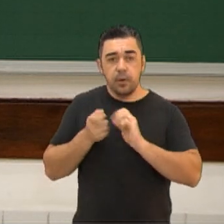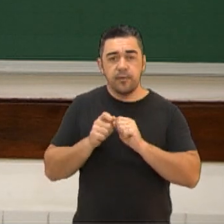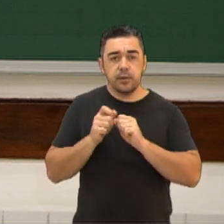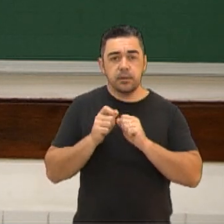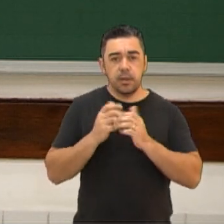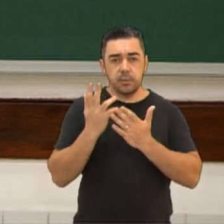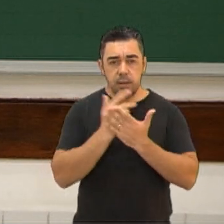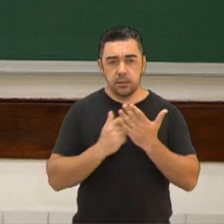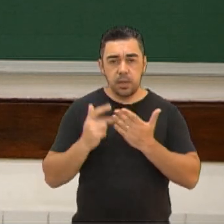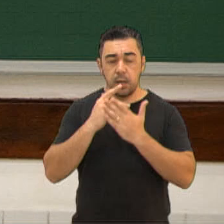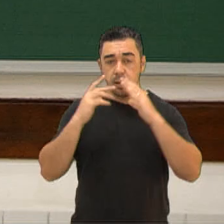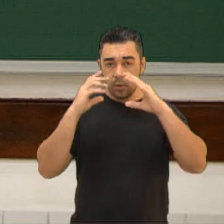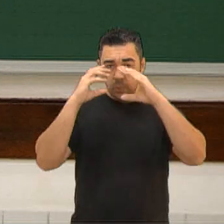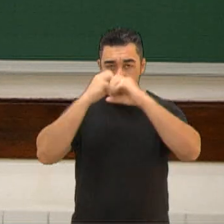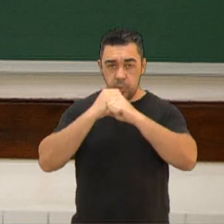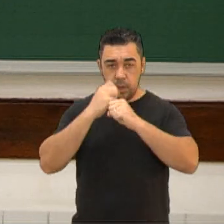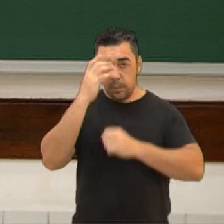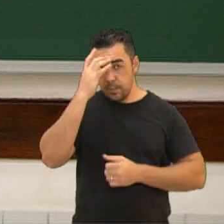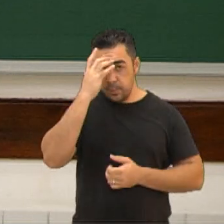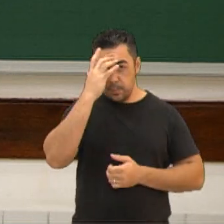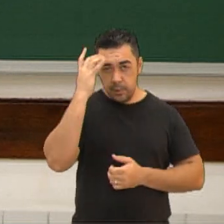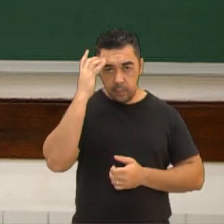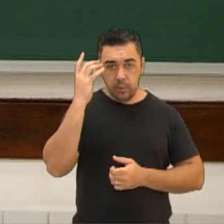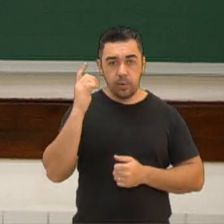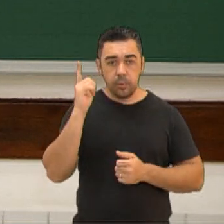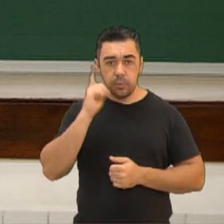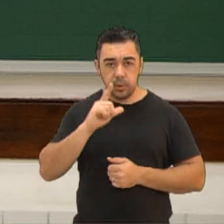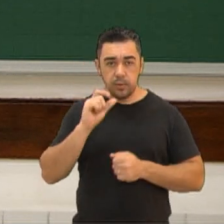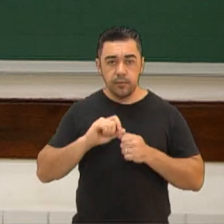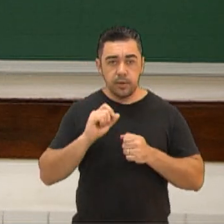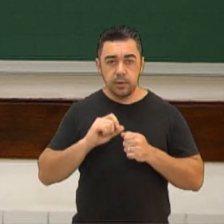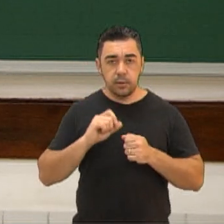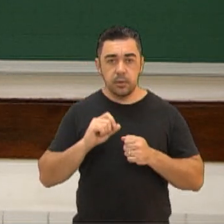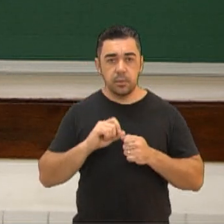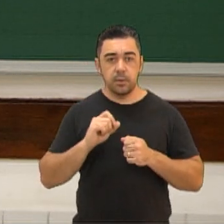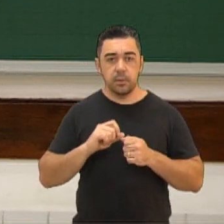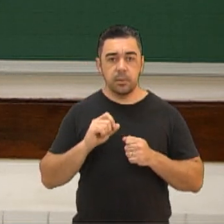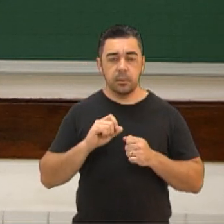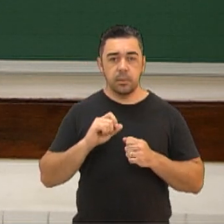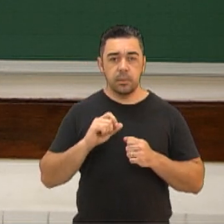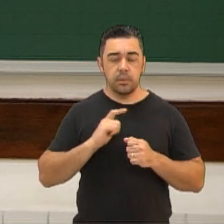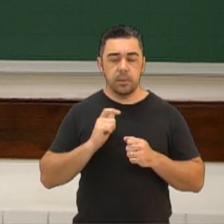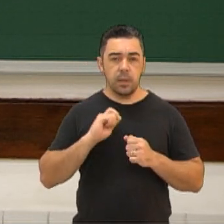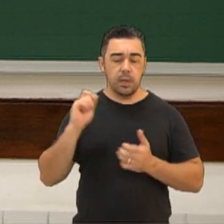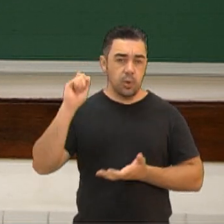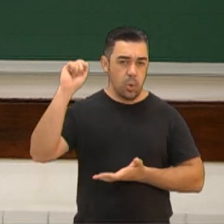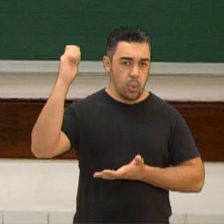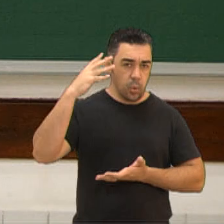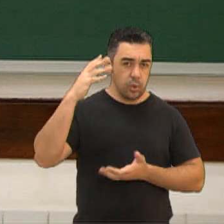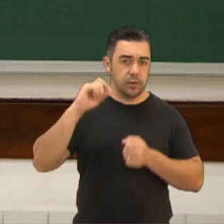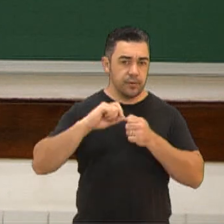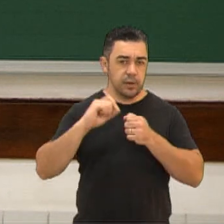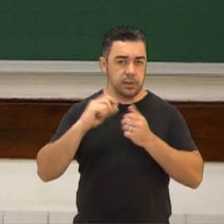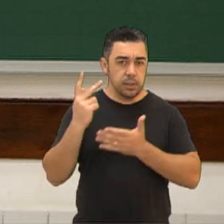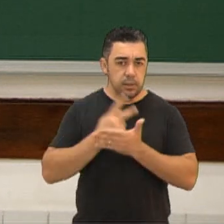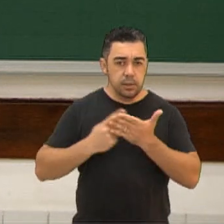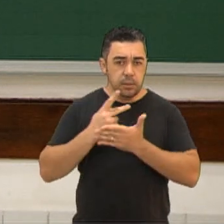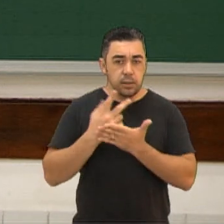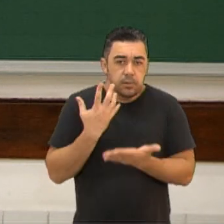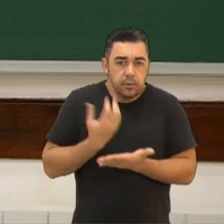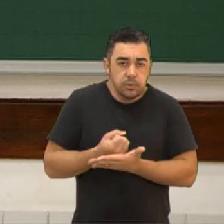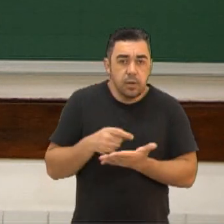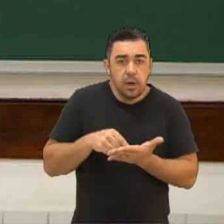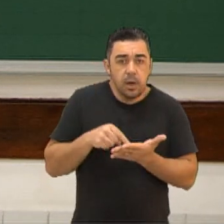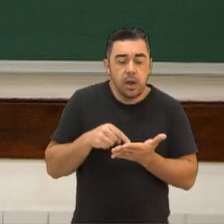lanterna. E a pessoa pegava todo o movimento da luz, ficava registrado numa